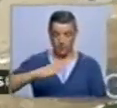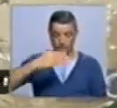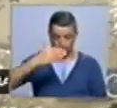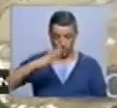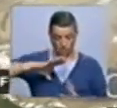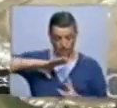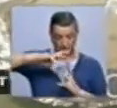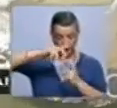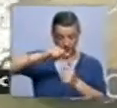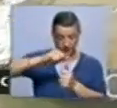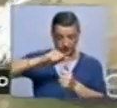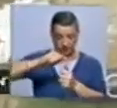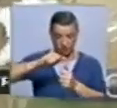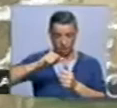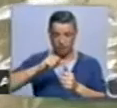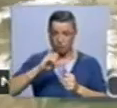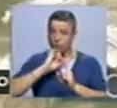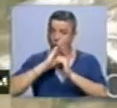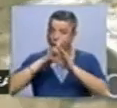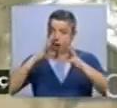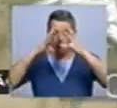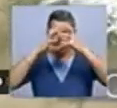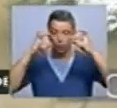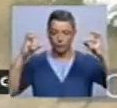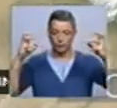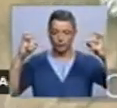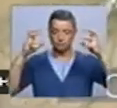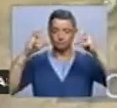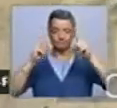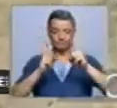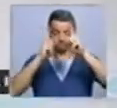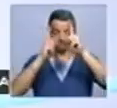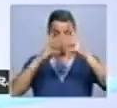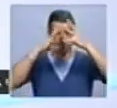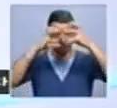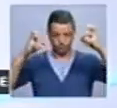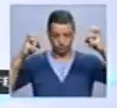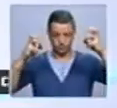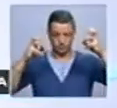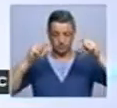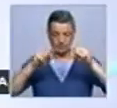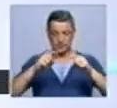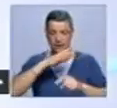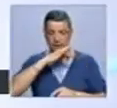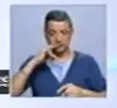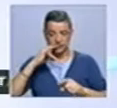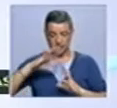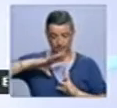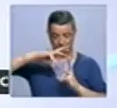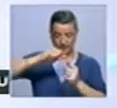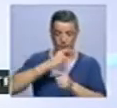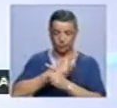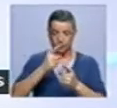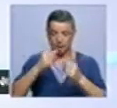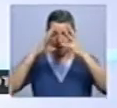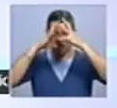exoplaneta que não tem nuvens. Como é óbvio, os meteorologistas devem achar muita piada este exoplaneta, por uma razão simples. As